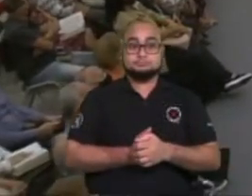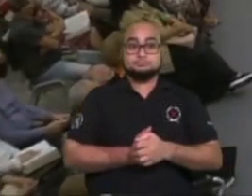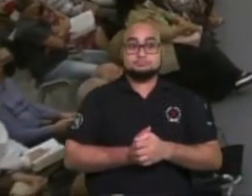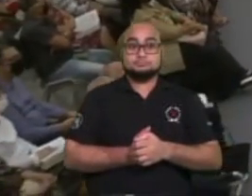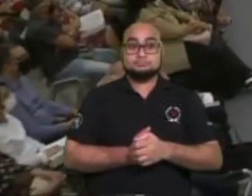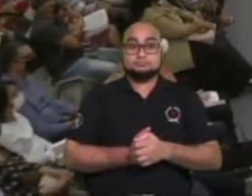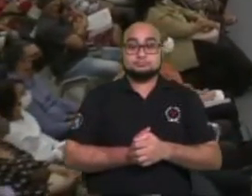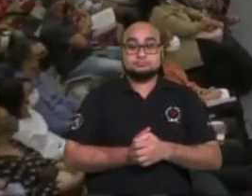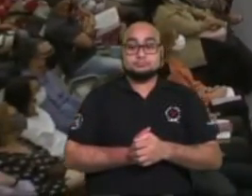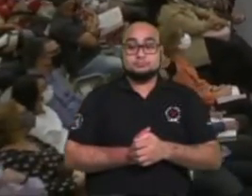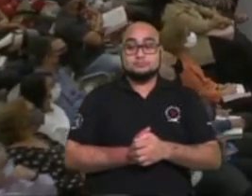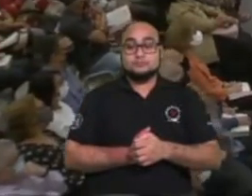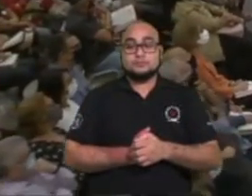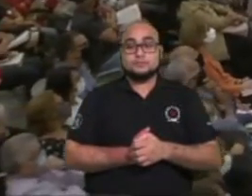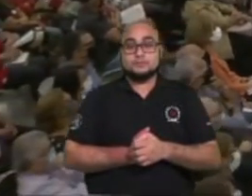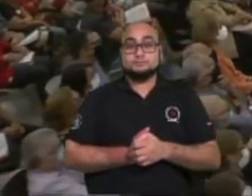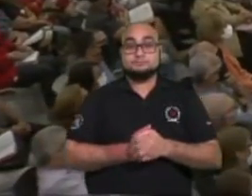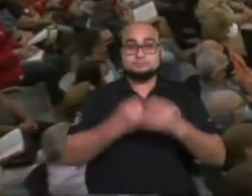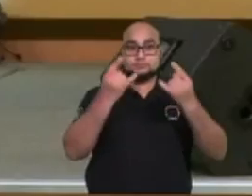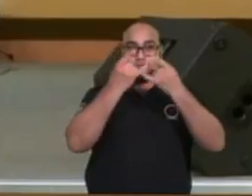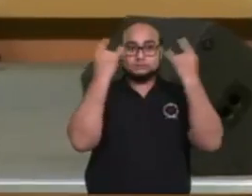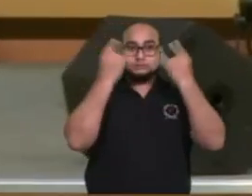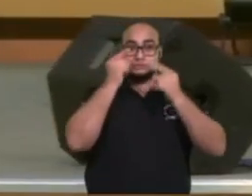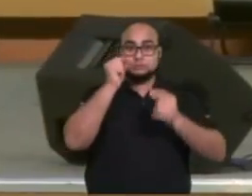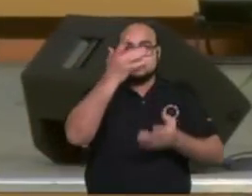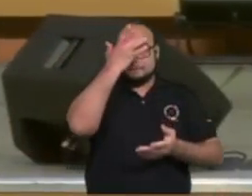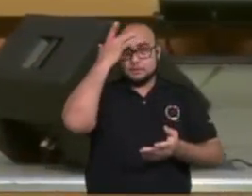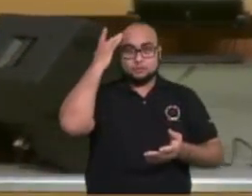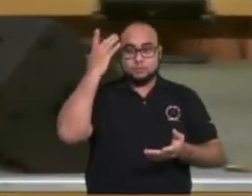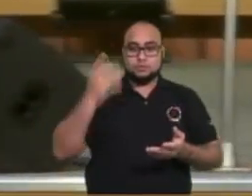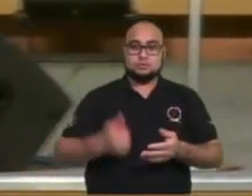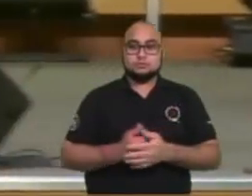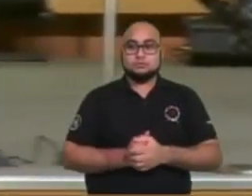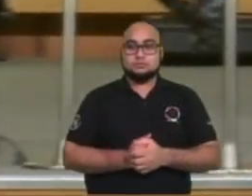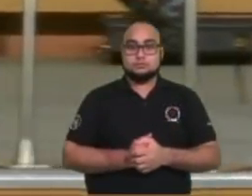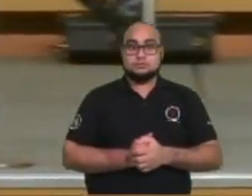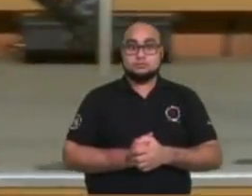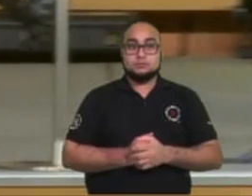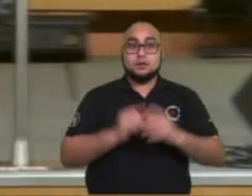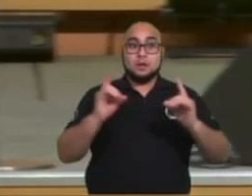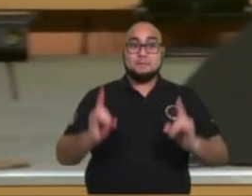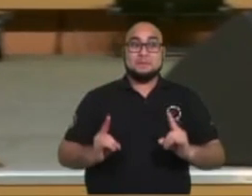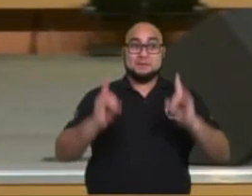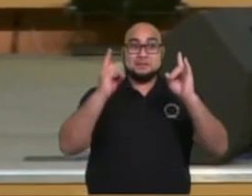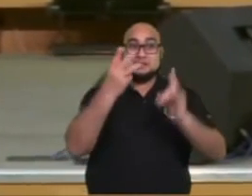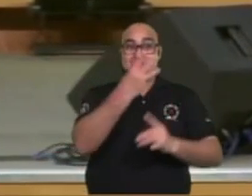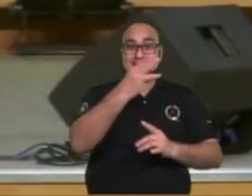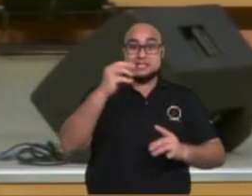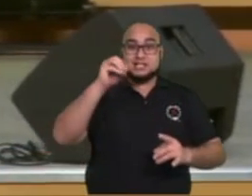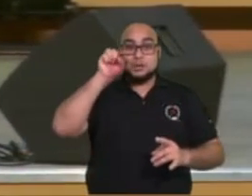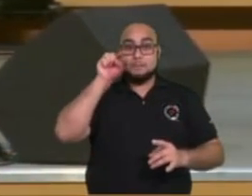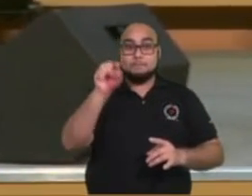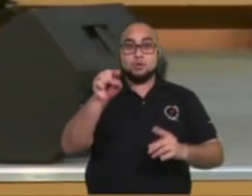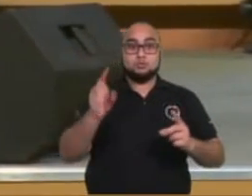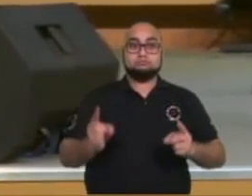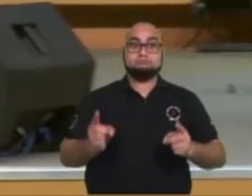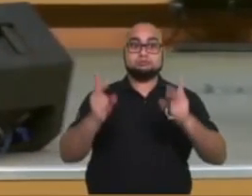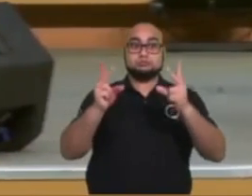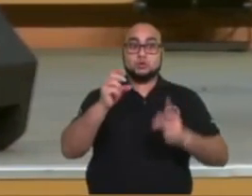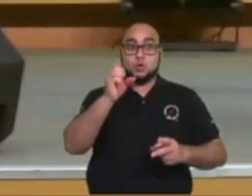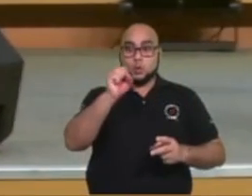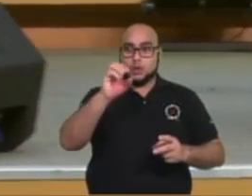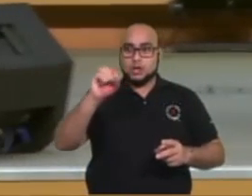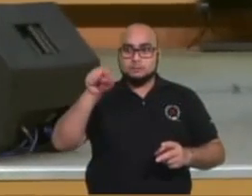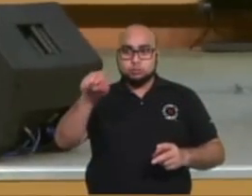e a malandragem viu olha aqui você gente olha olha aqui ó olha apartamento de 300 mil que eu vou te vender por 80